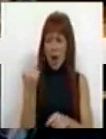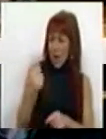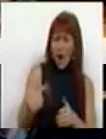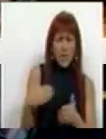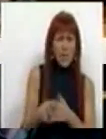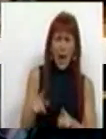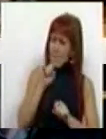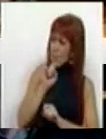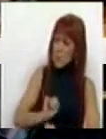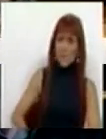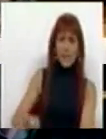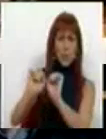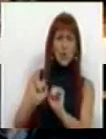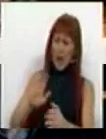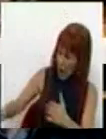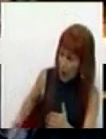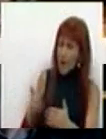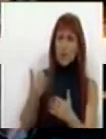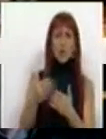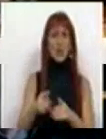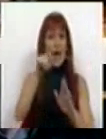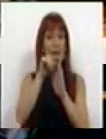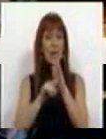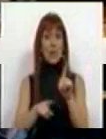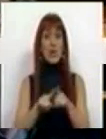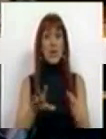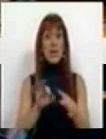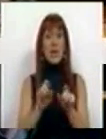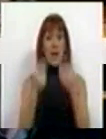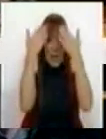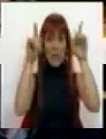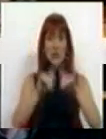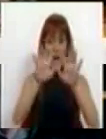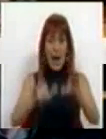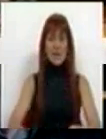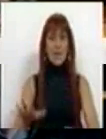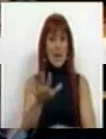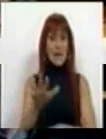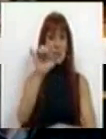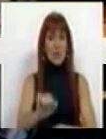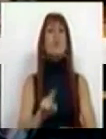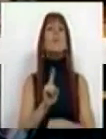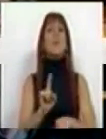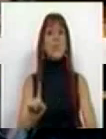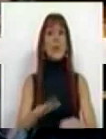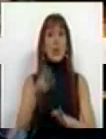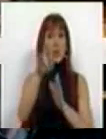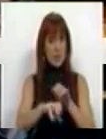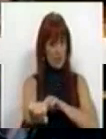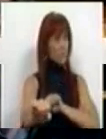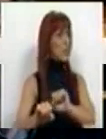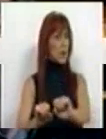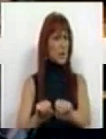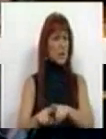negada a sua possibilidade de candidatura nas listas da oposição democrática a semana nacional exatamente pelo regime fascista